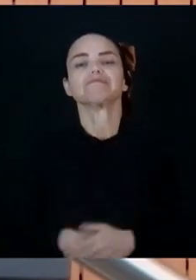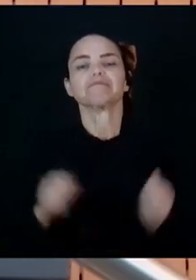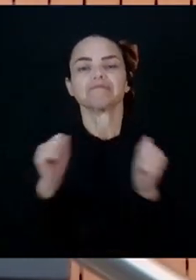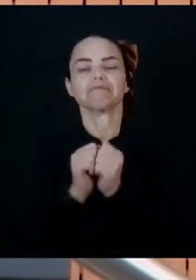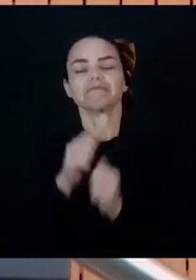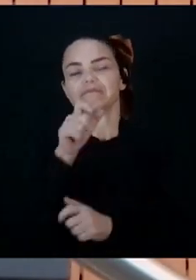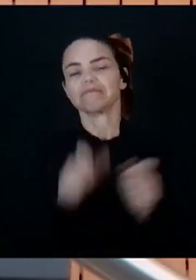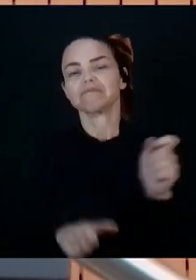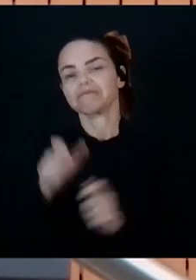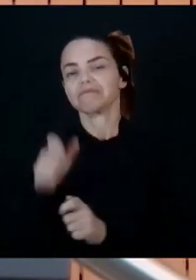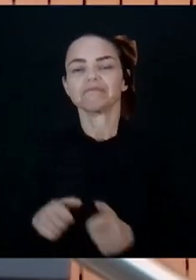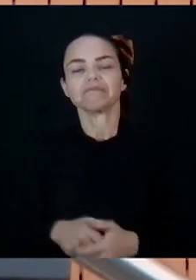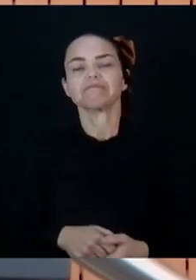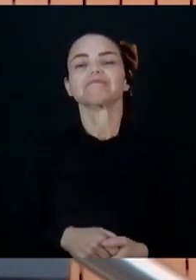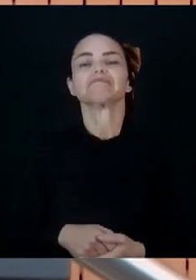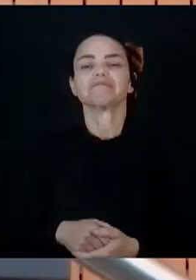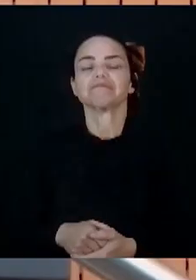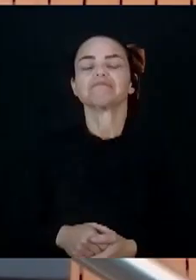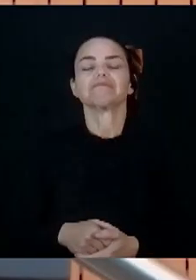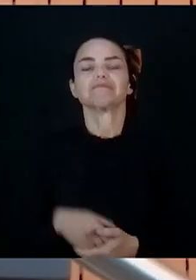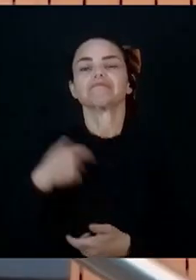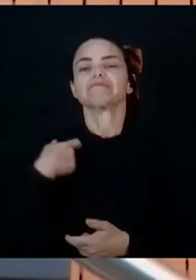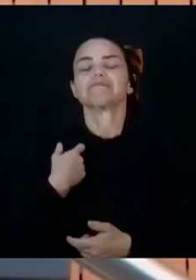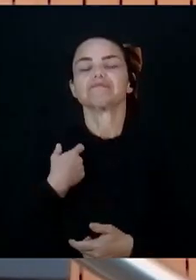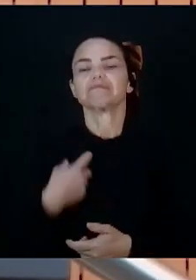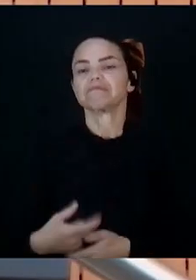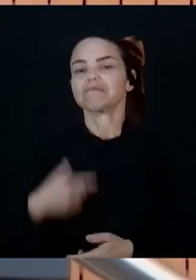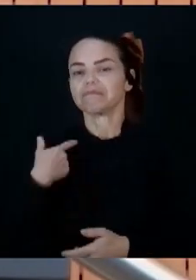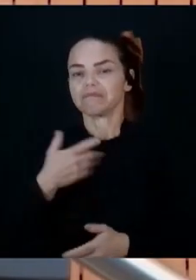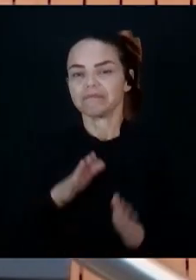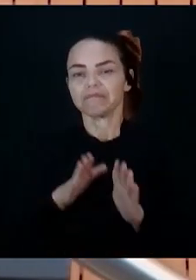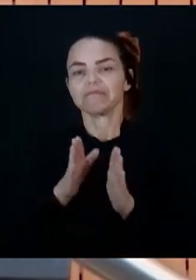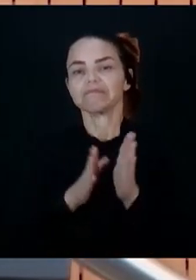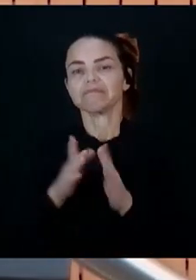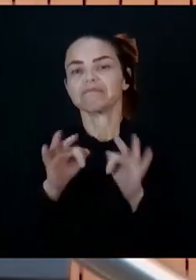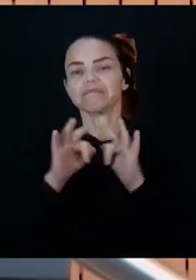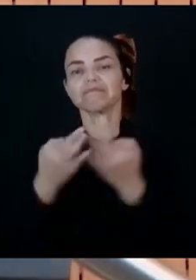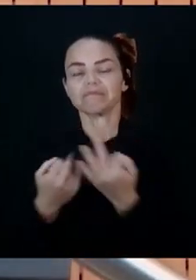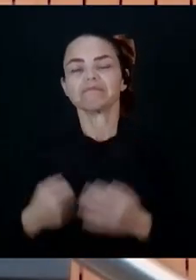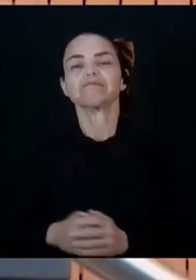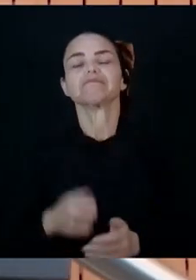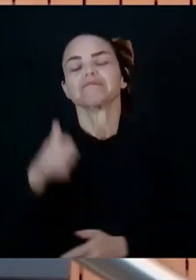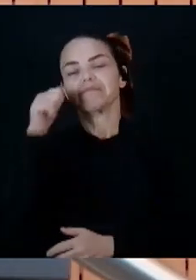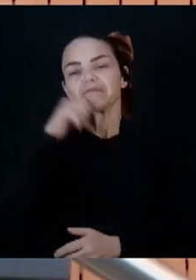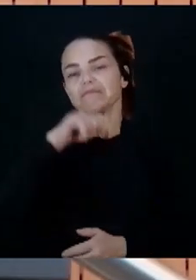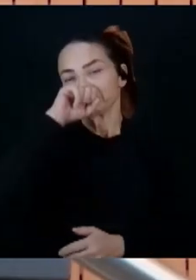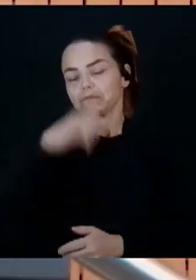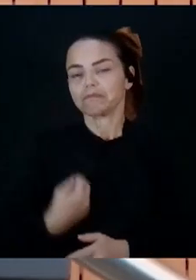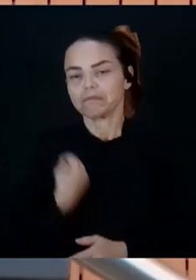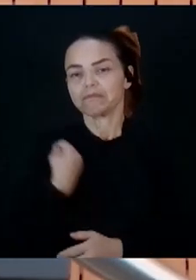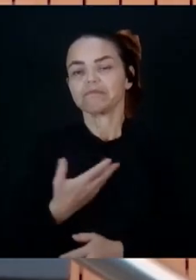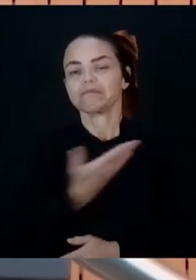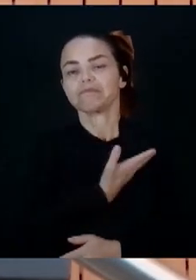pessoas. Por isso, divido esse momento com a minha família, a minha mãe que está aqui presente, meus